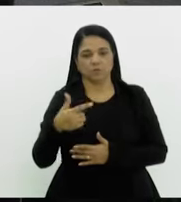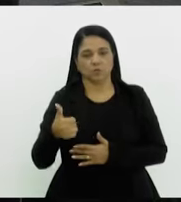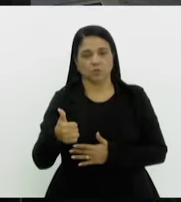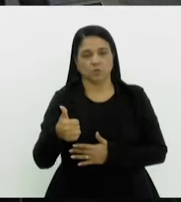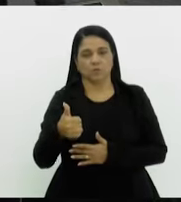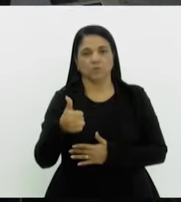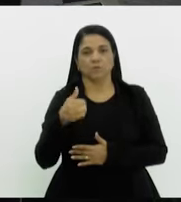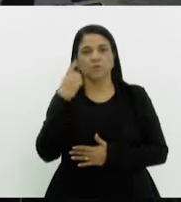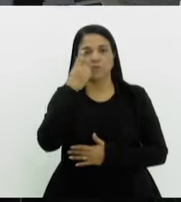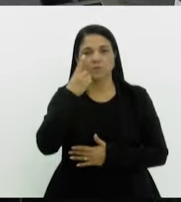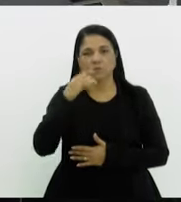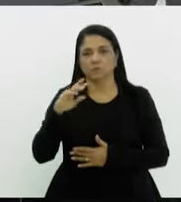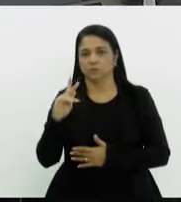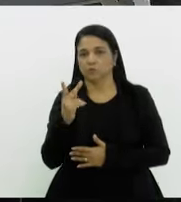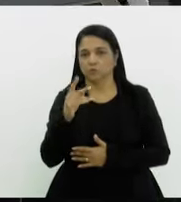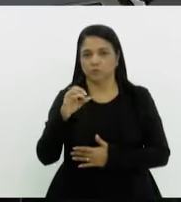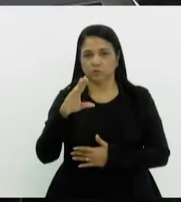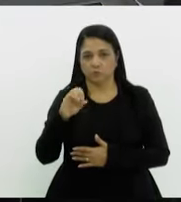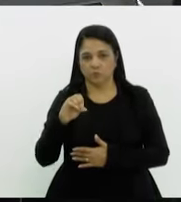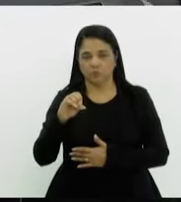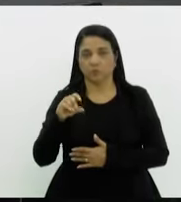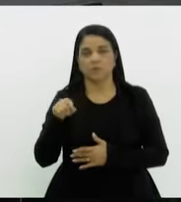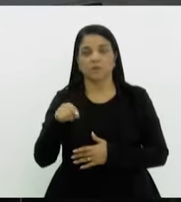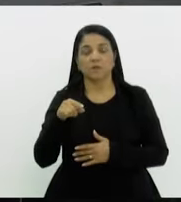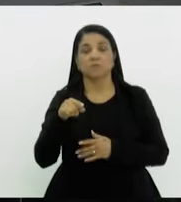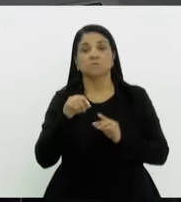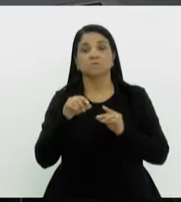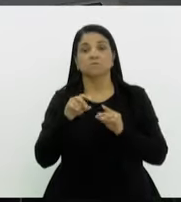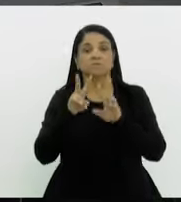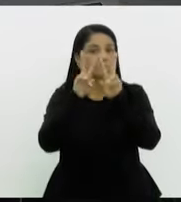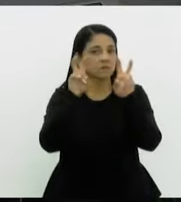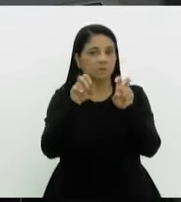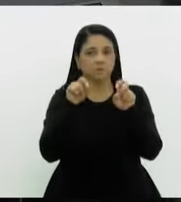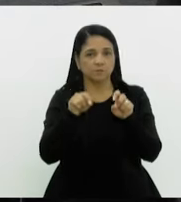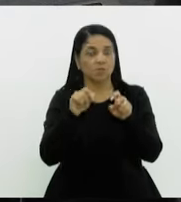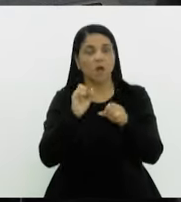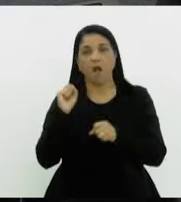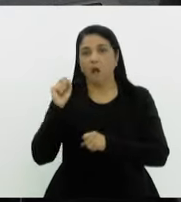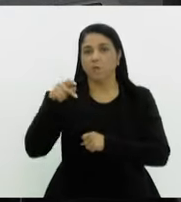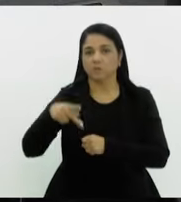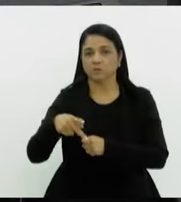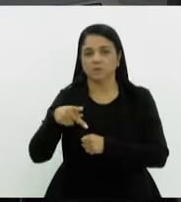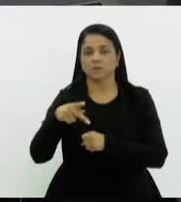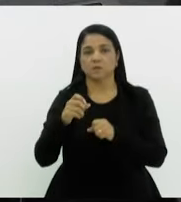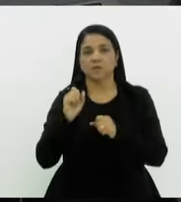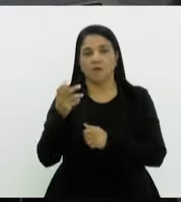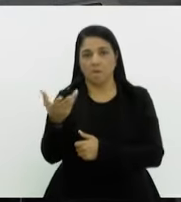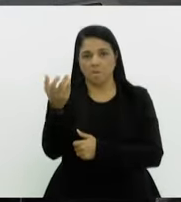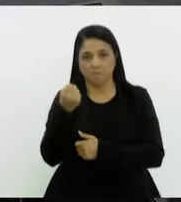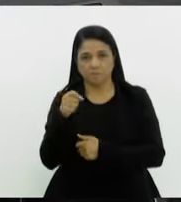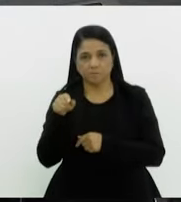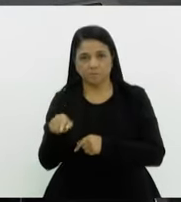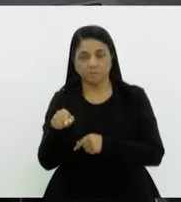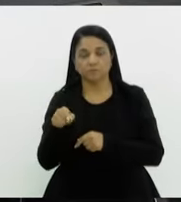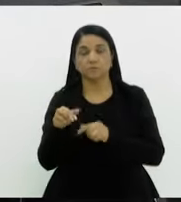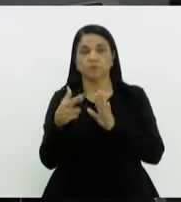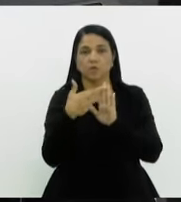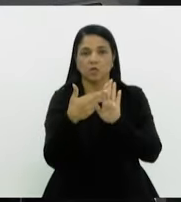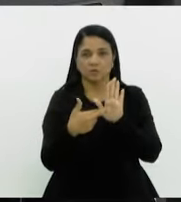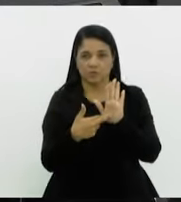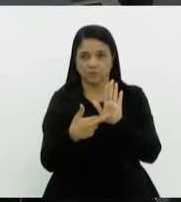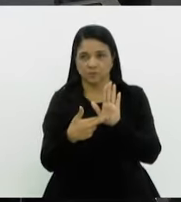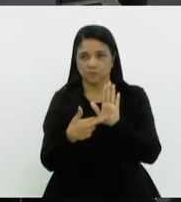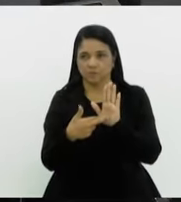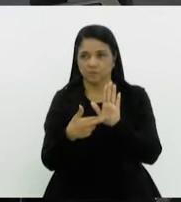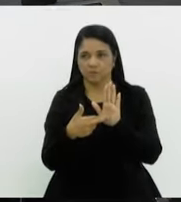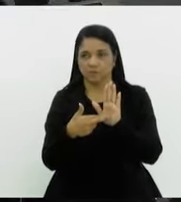autoria do deputado Chico Machado, que dispõe sobre as aposentadorias e pensões do regime próprio. Senhor presidente.